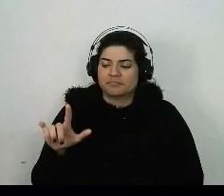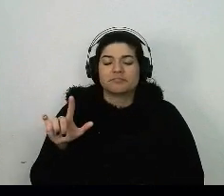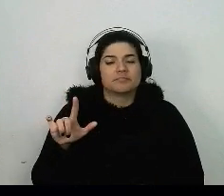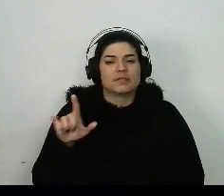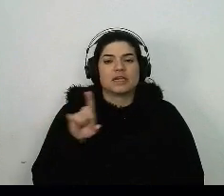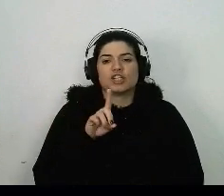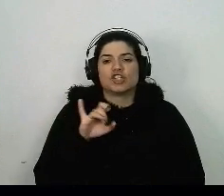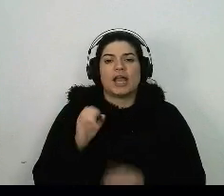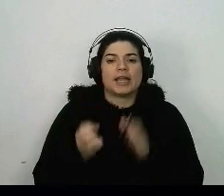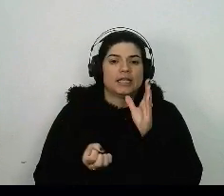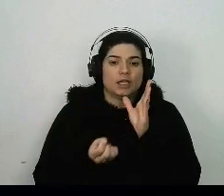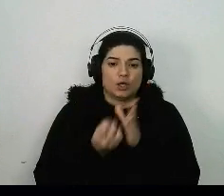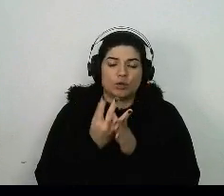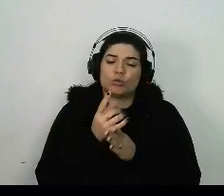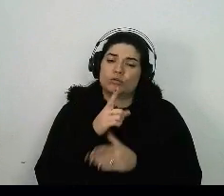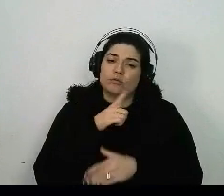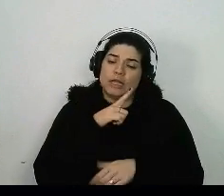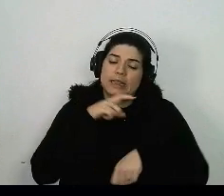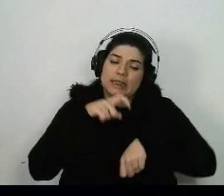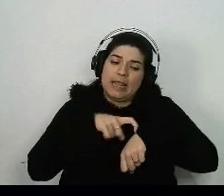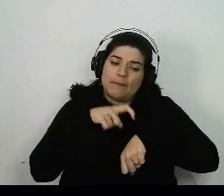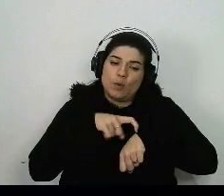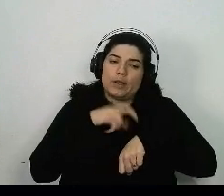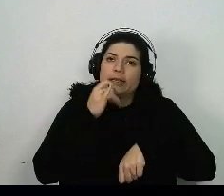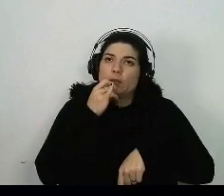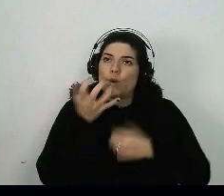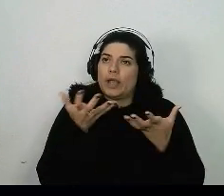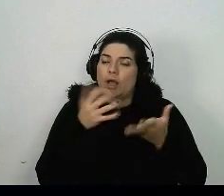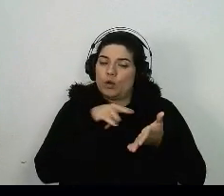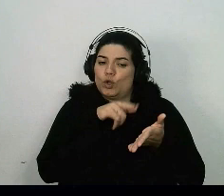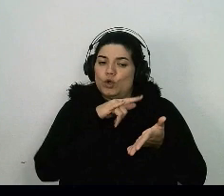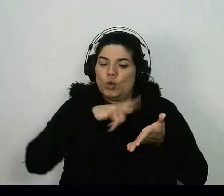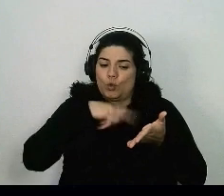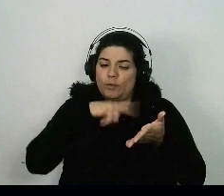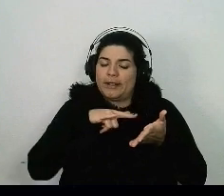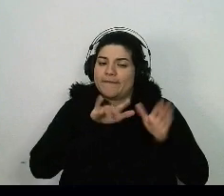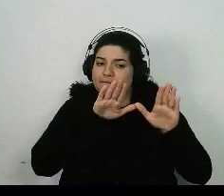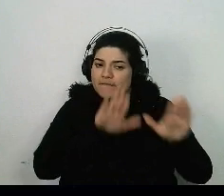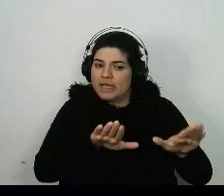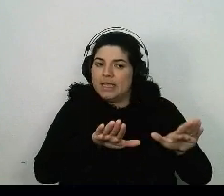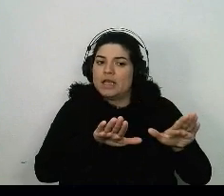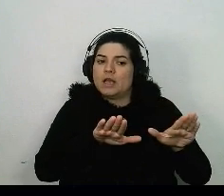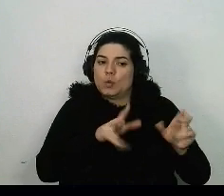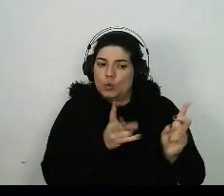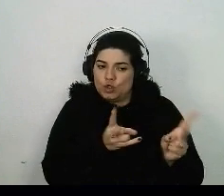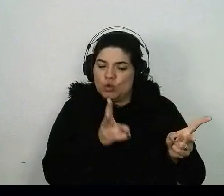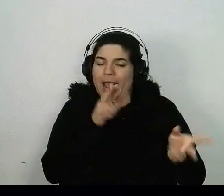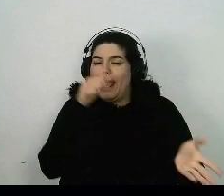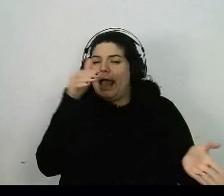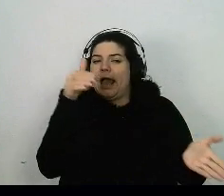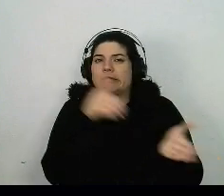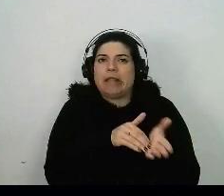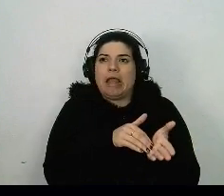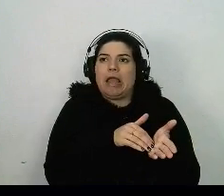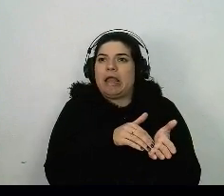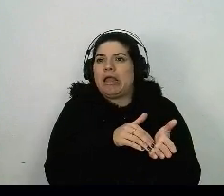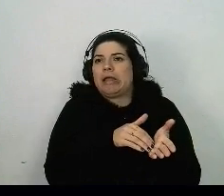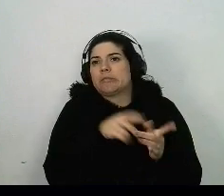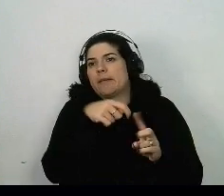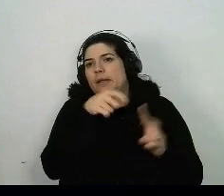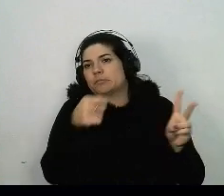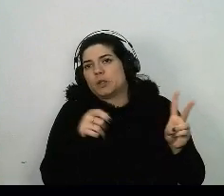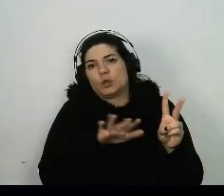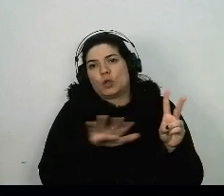eu coloco um tempo, ó, eu quero que esse documento fique na base por, sei lá, 2 meses.